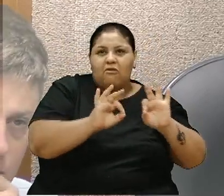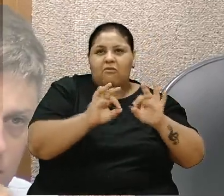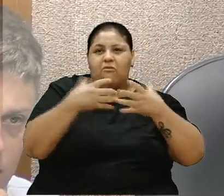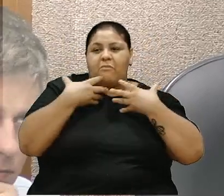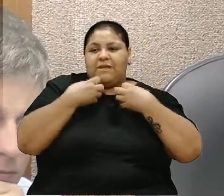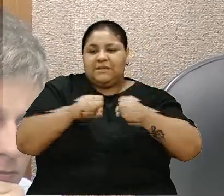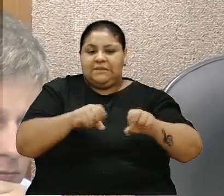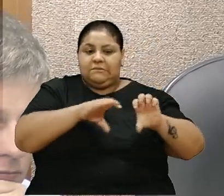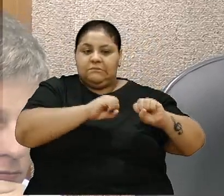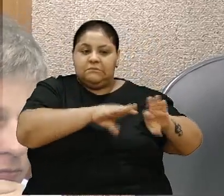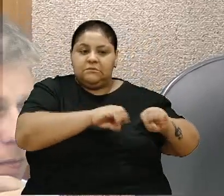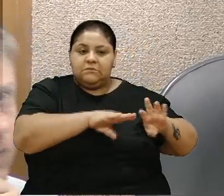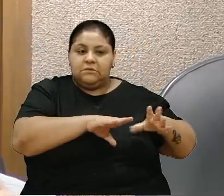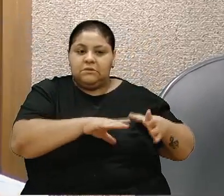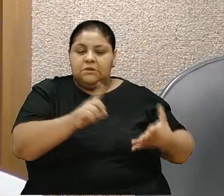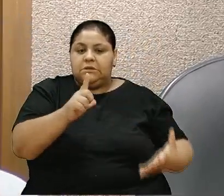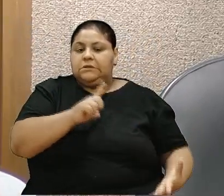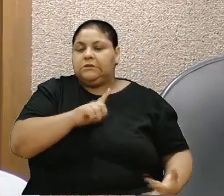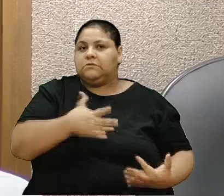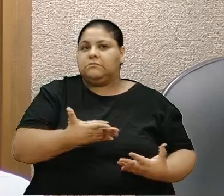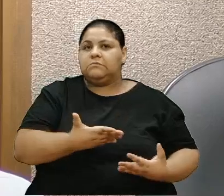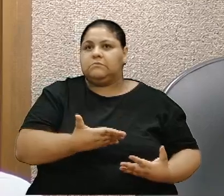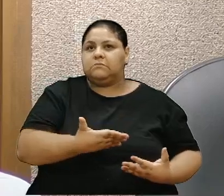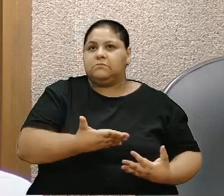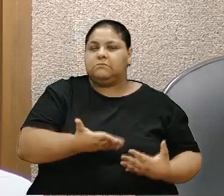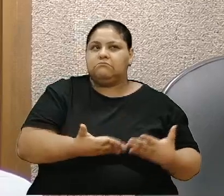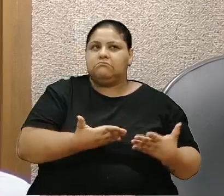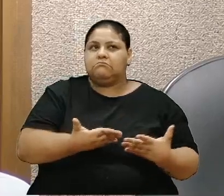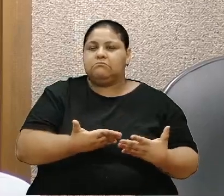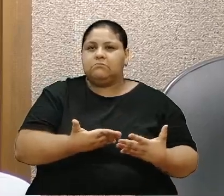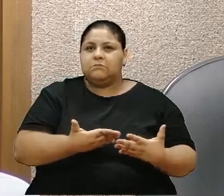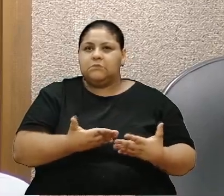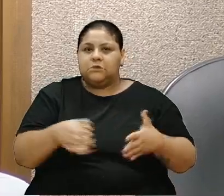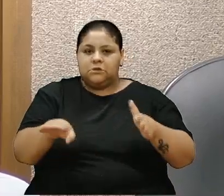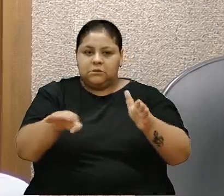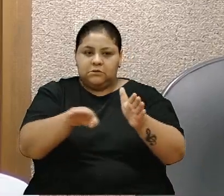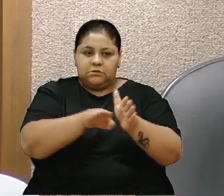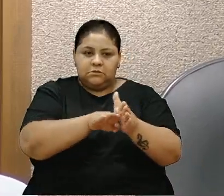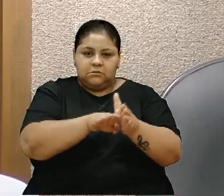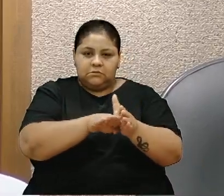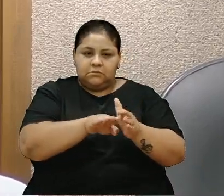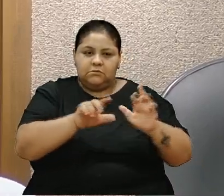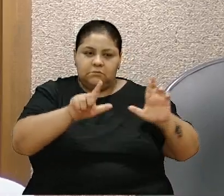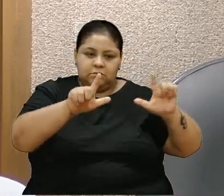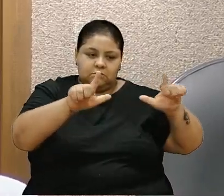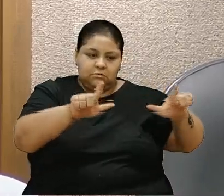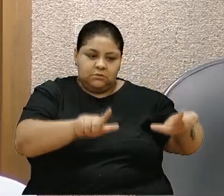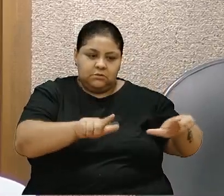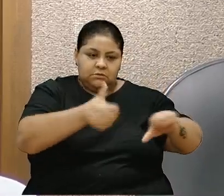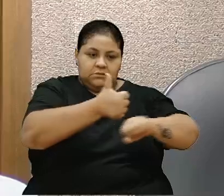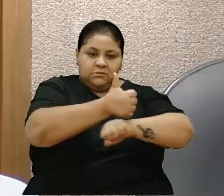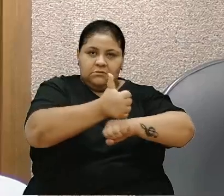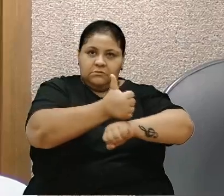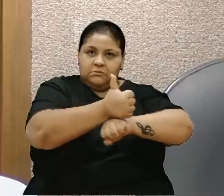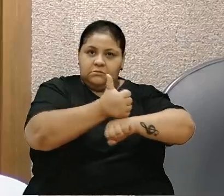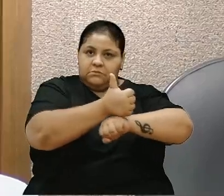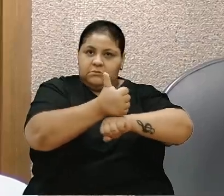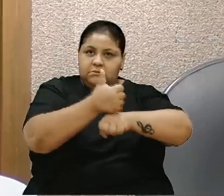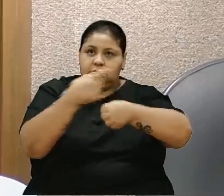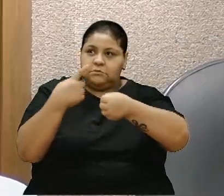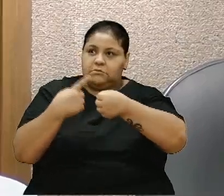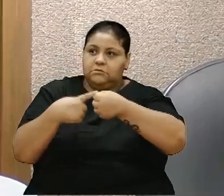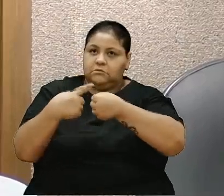Educação quando tu tem... nós chegamos a ter escritórios profissionalizados na